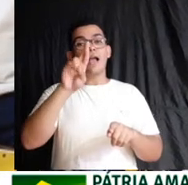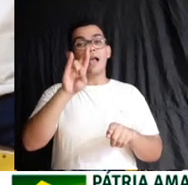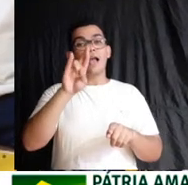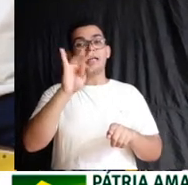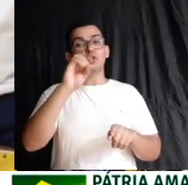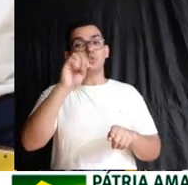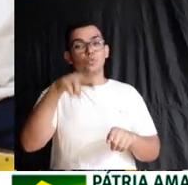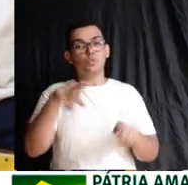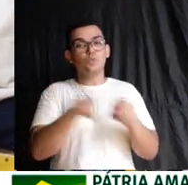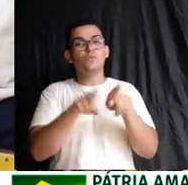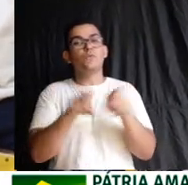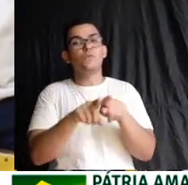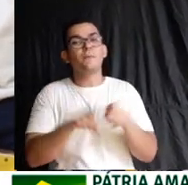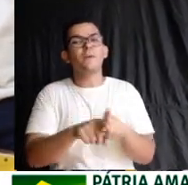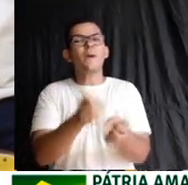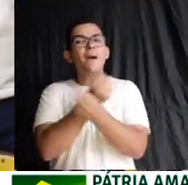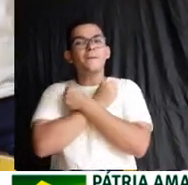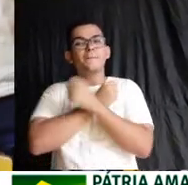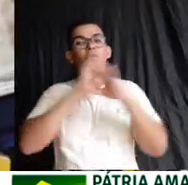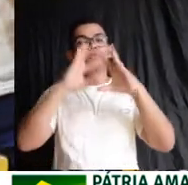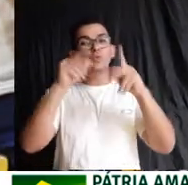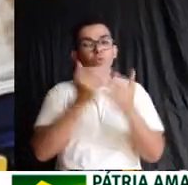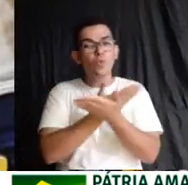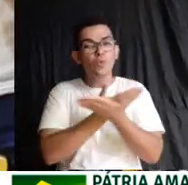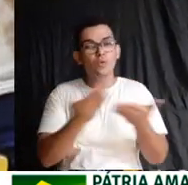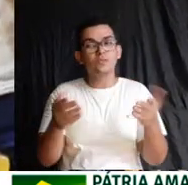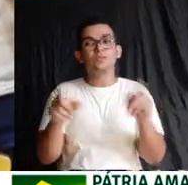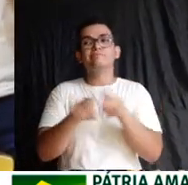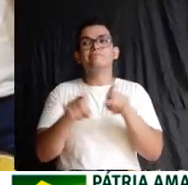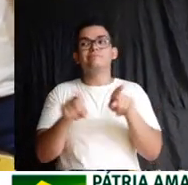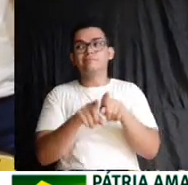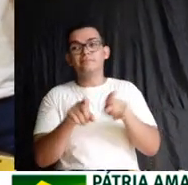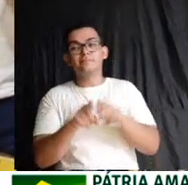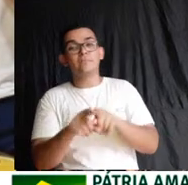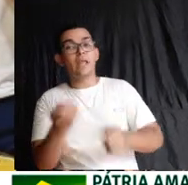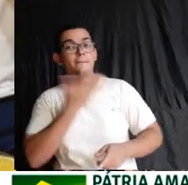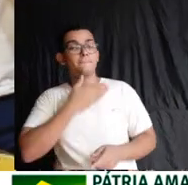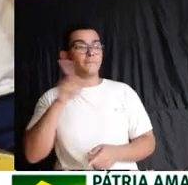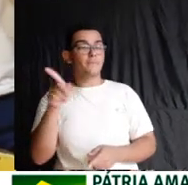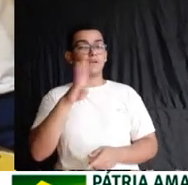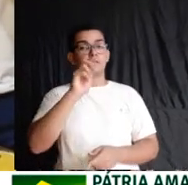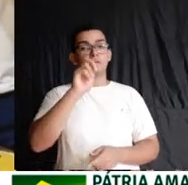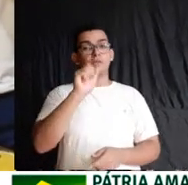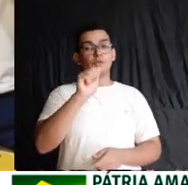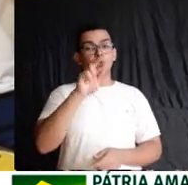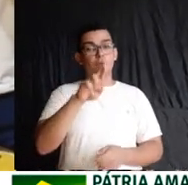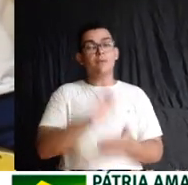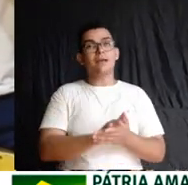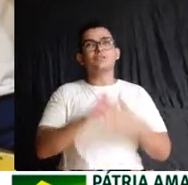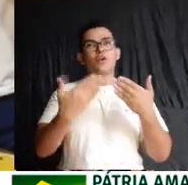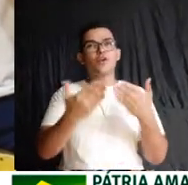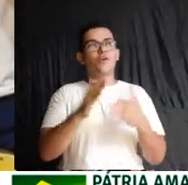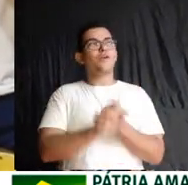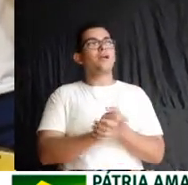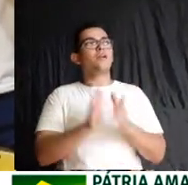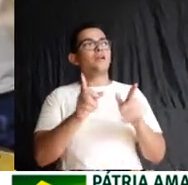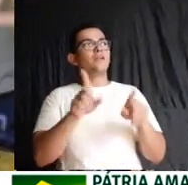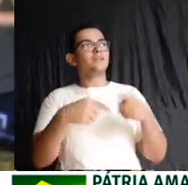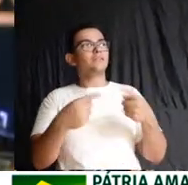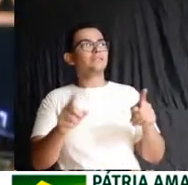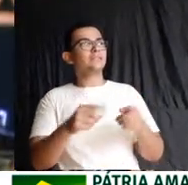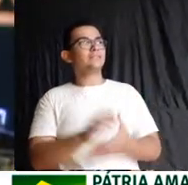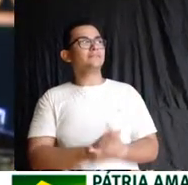lá. Viu? Um abração, Jefferson e todo mundo aí, Ayrton. E vamos puxar uma deles para a gente